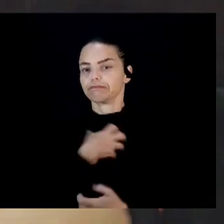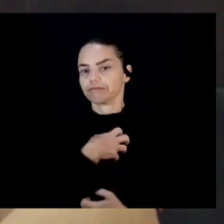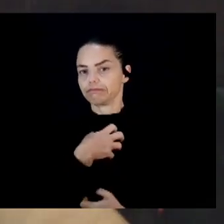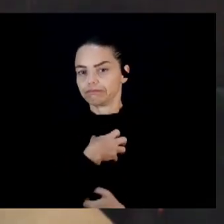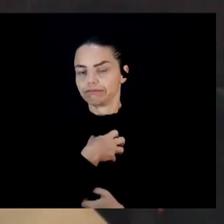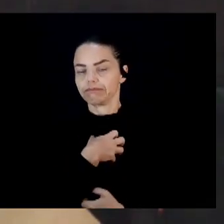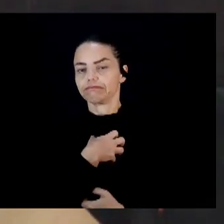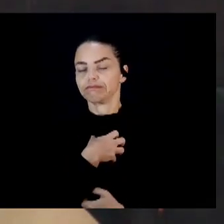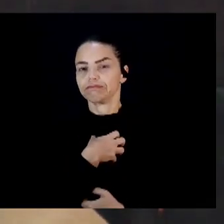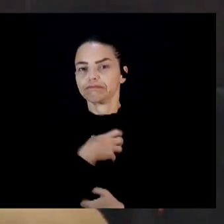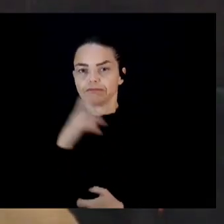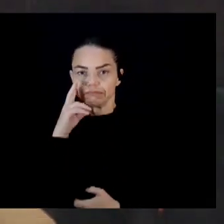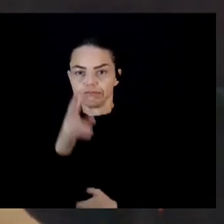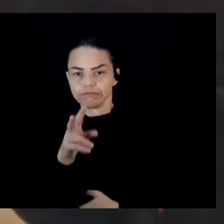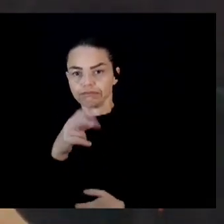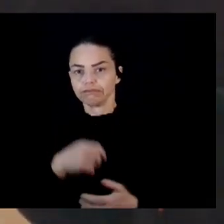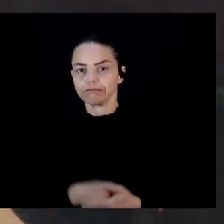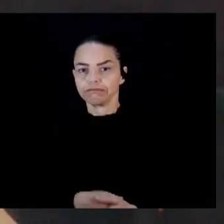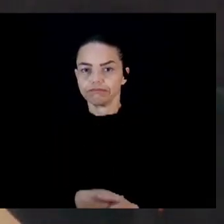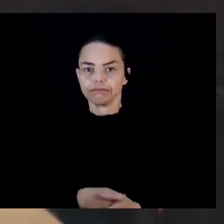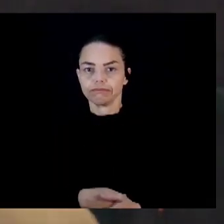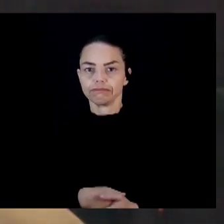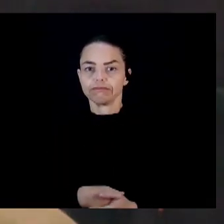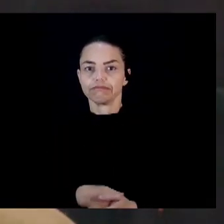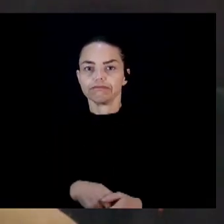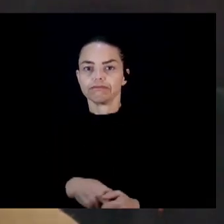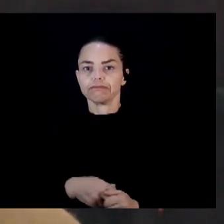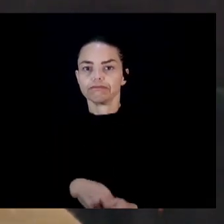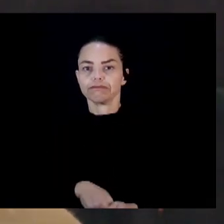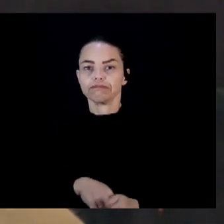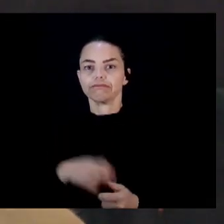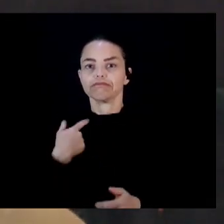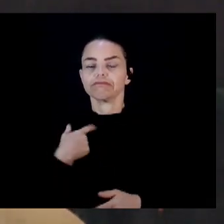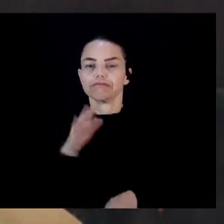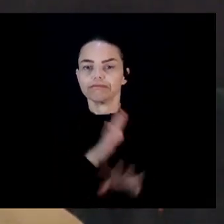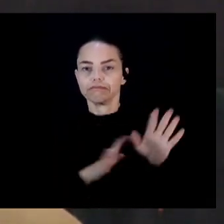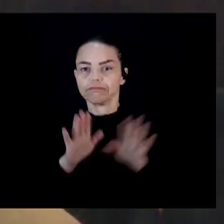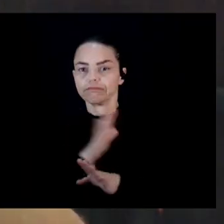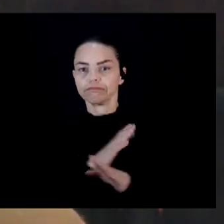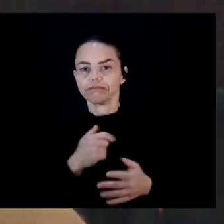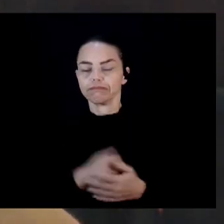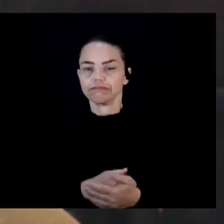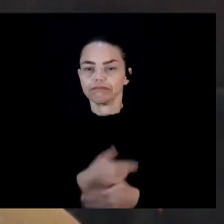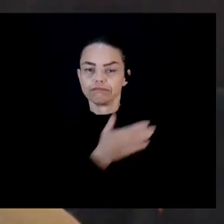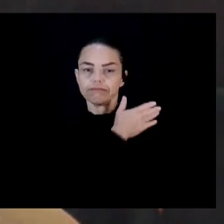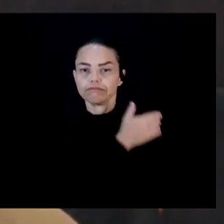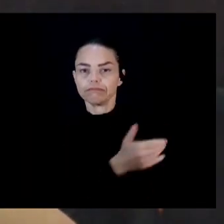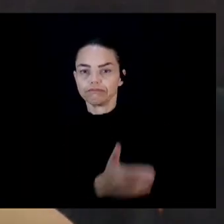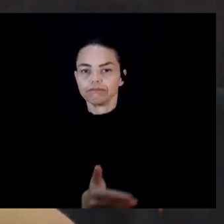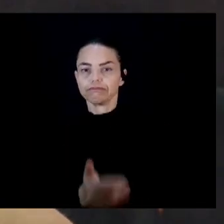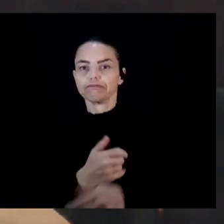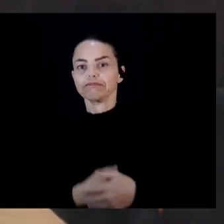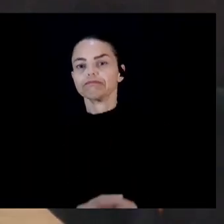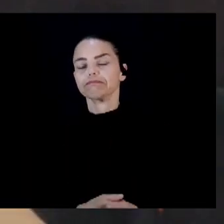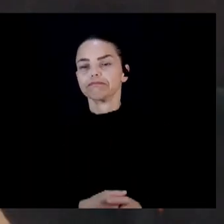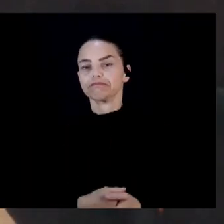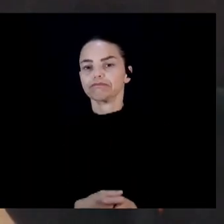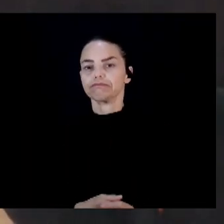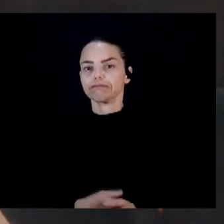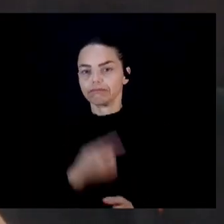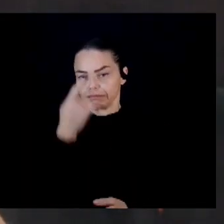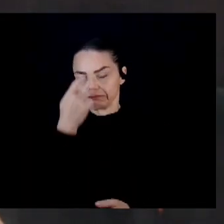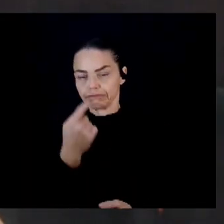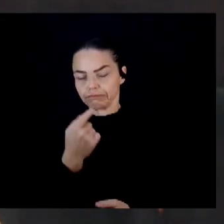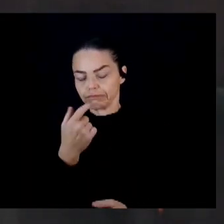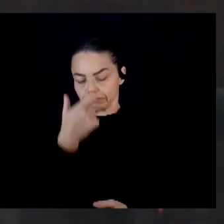para você e fala, isso a gente tem que tomar muito cuidado com o comportamento e com a sua personalidade. Talvez a